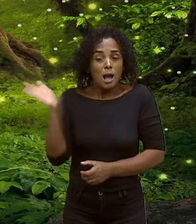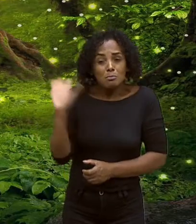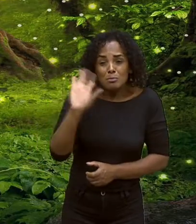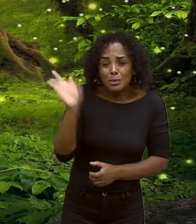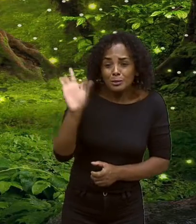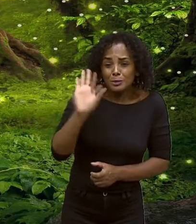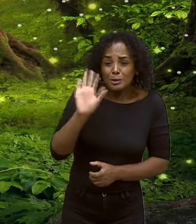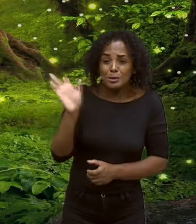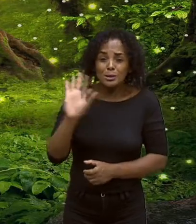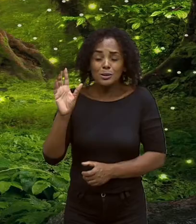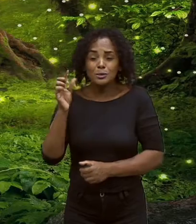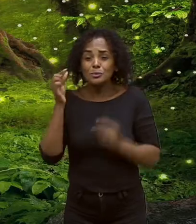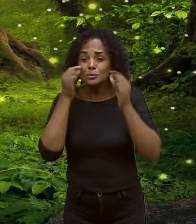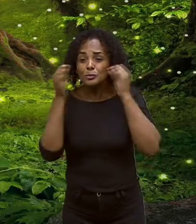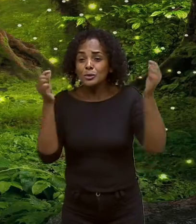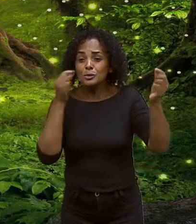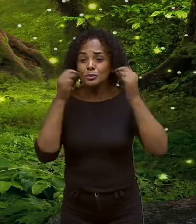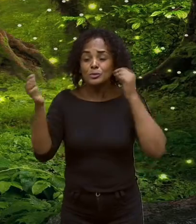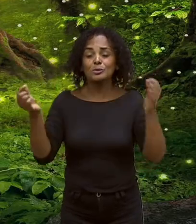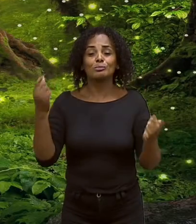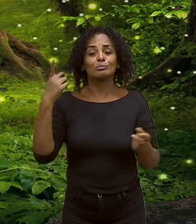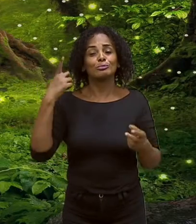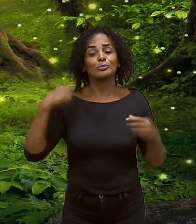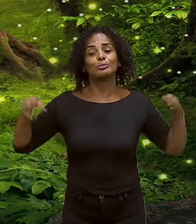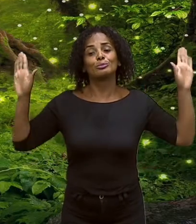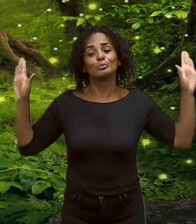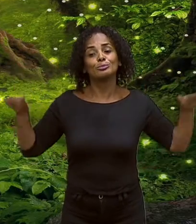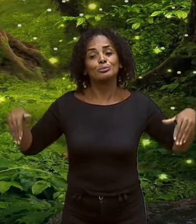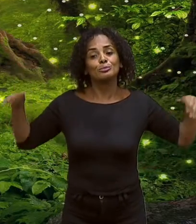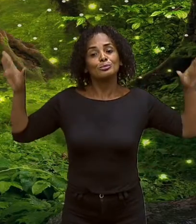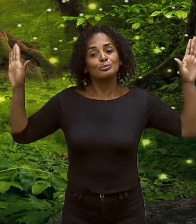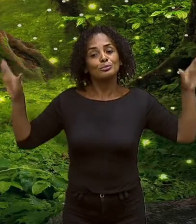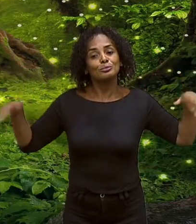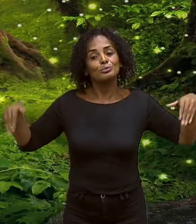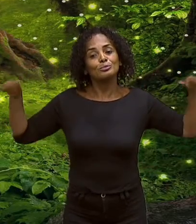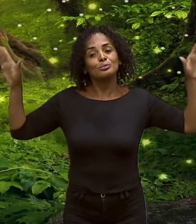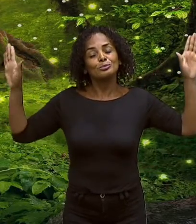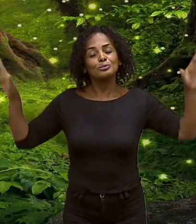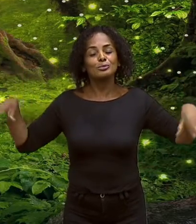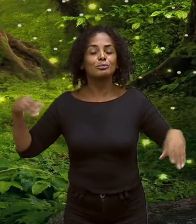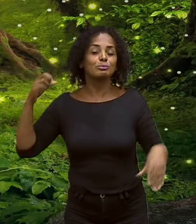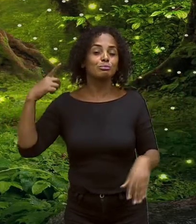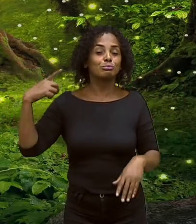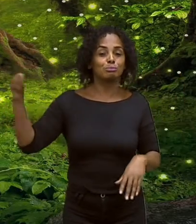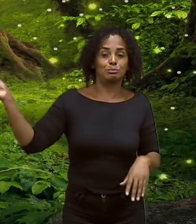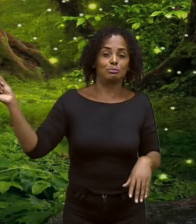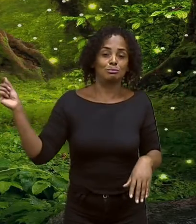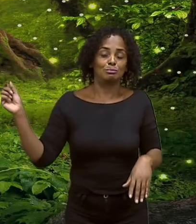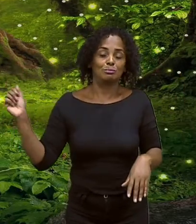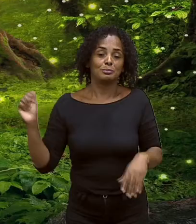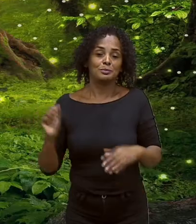Adeus, ratinho!" E lá foi a coruja. Bateu asas e voou.